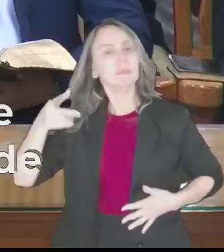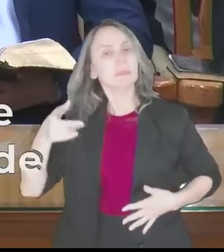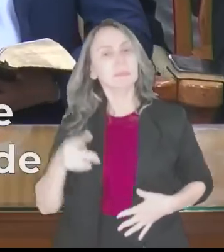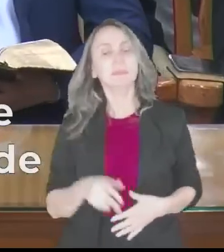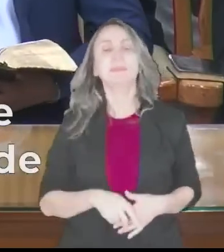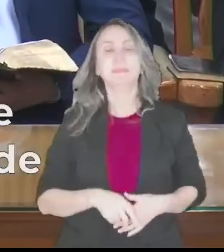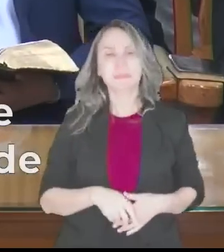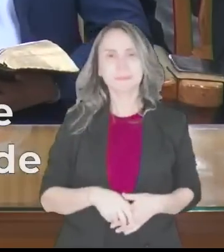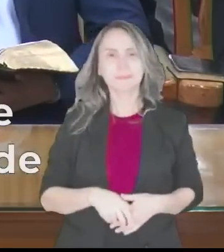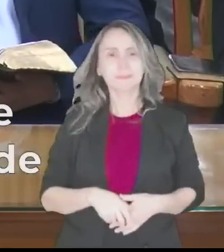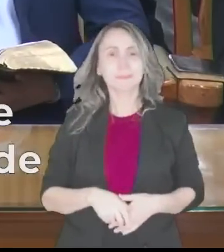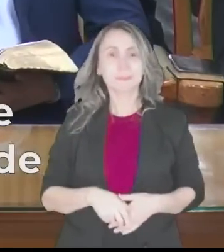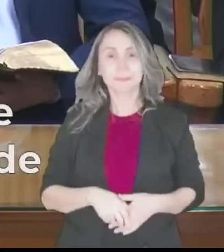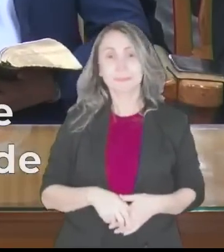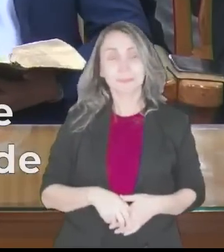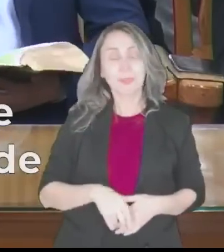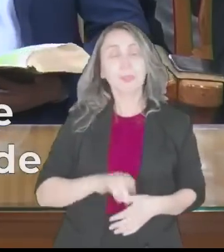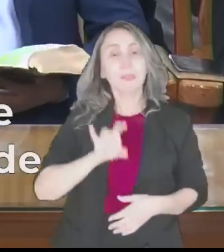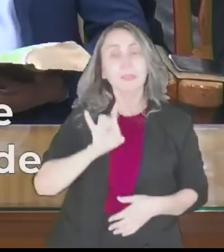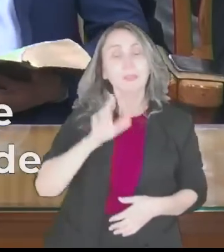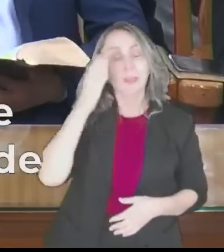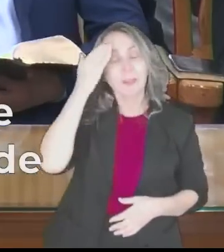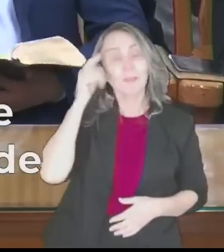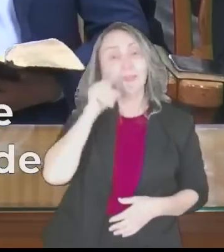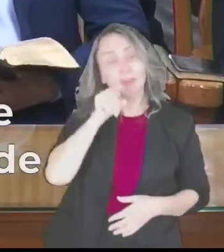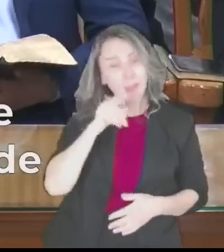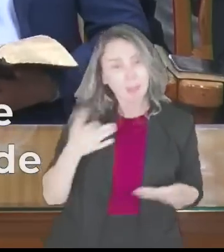prepotência. Ninguém sabe de nada, só quem sabe é você.